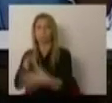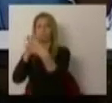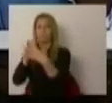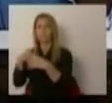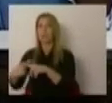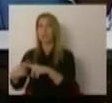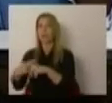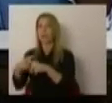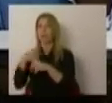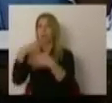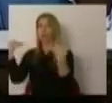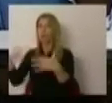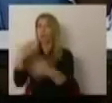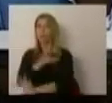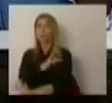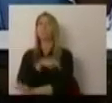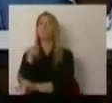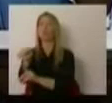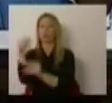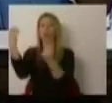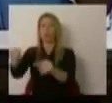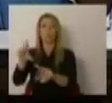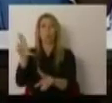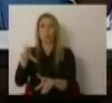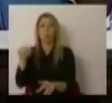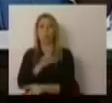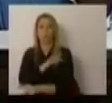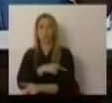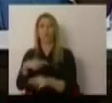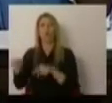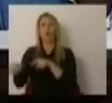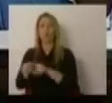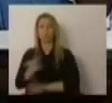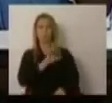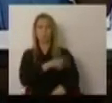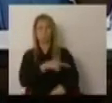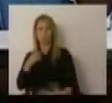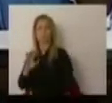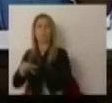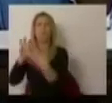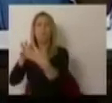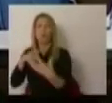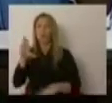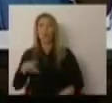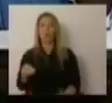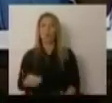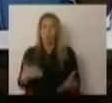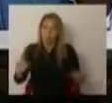gigantes instalados e que nunca foram afrontados pelo poder político. E, portanto, talvez esteja na